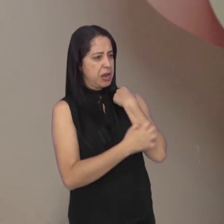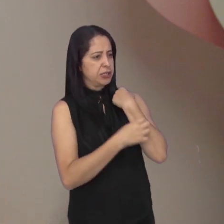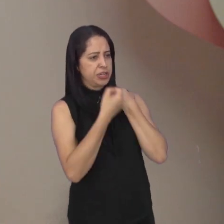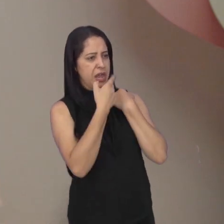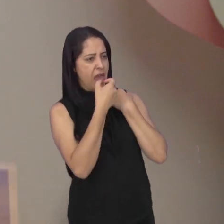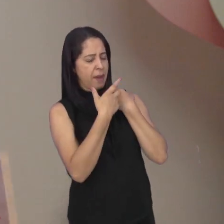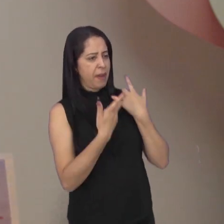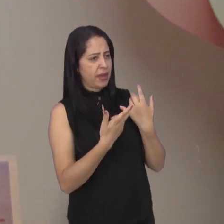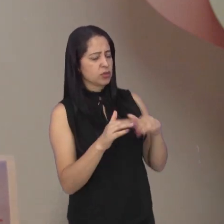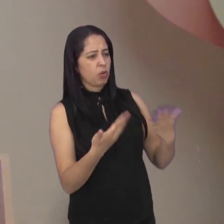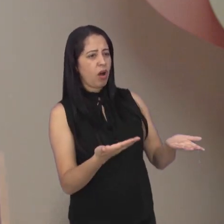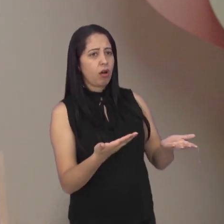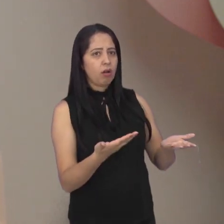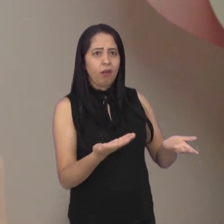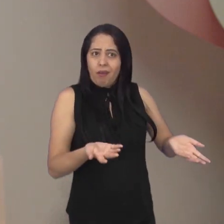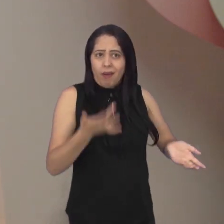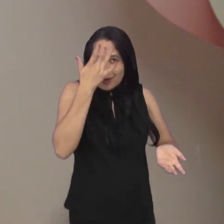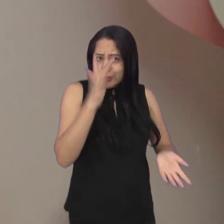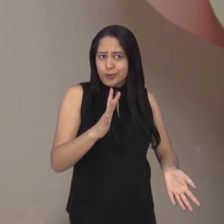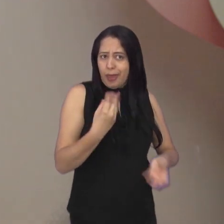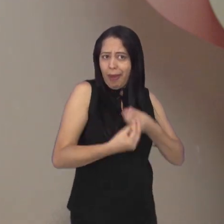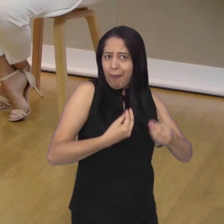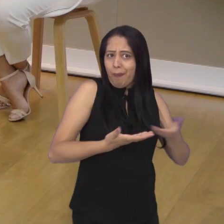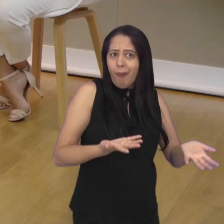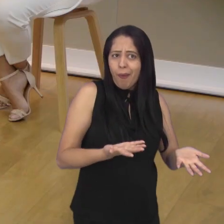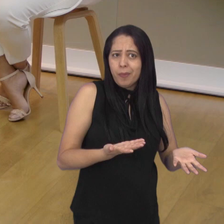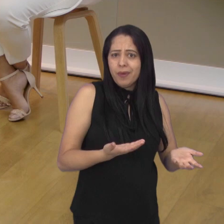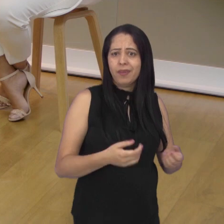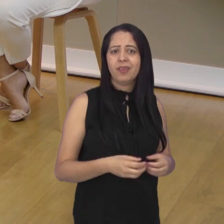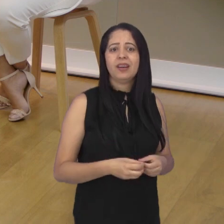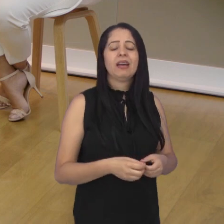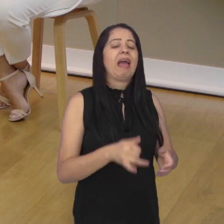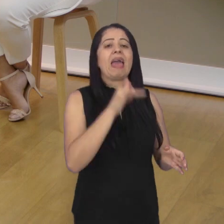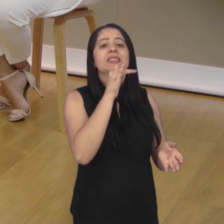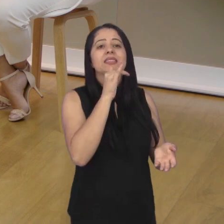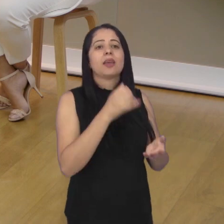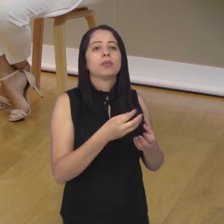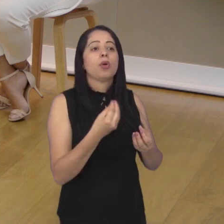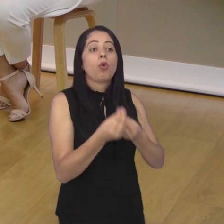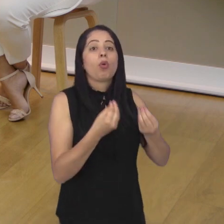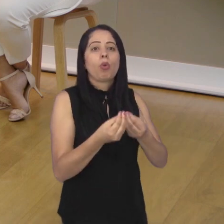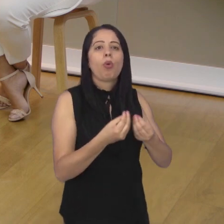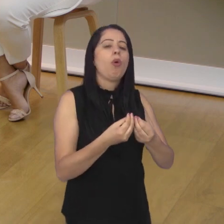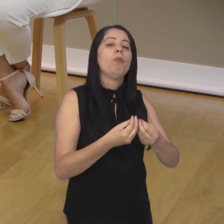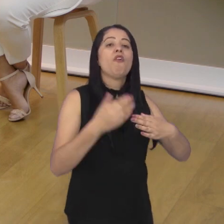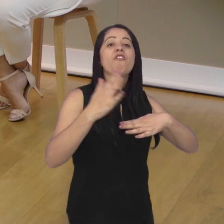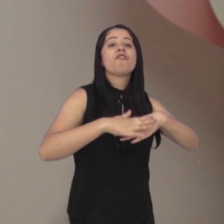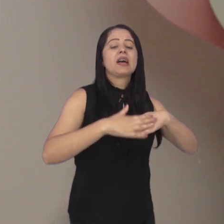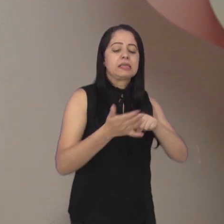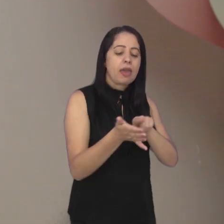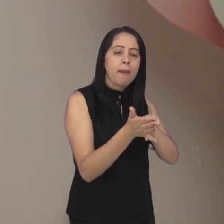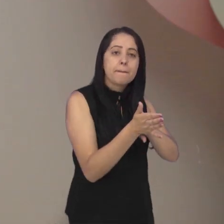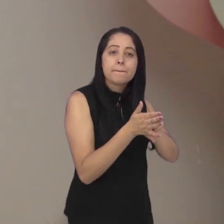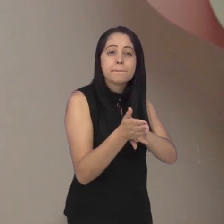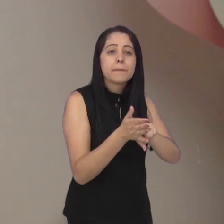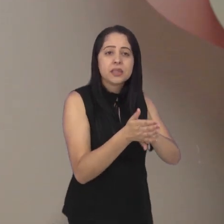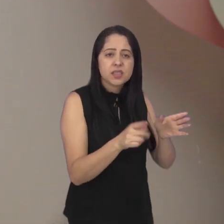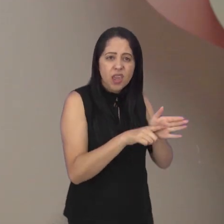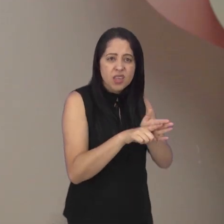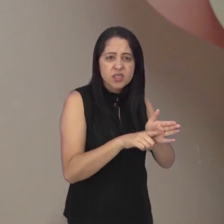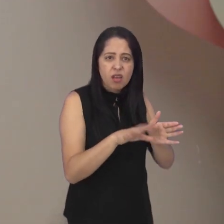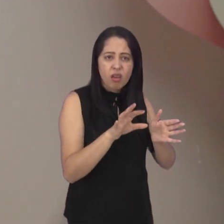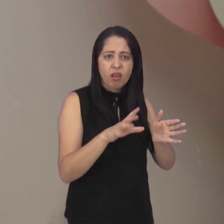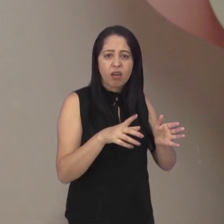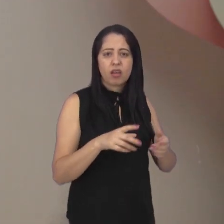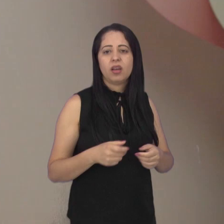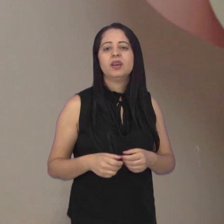gente sabe se tem alergia a algum tipo de medicamento? Dá pra fazer um exame preventivo antes? Por exemplo, vacinas, mesmo injeções, né?